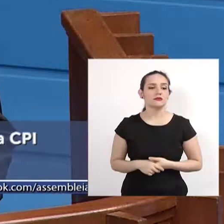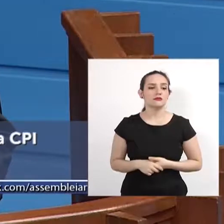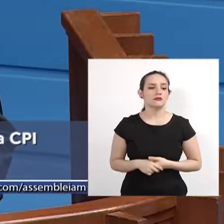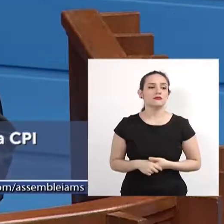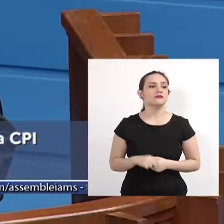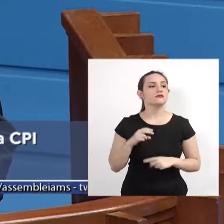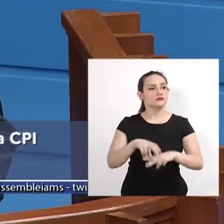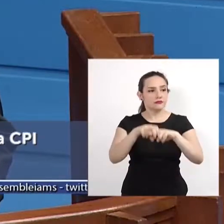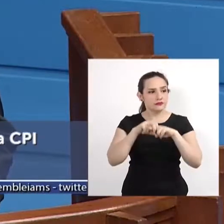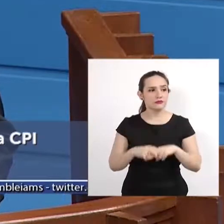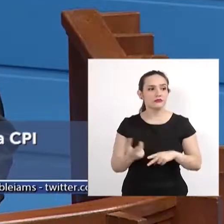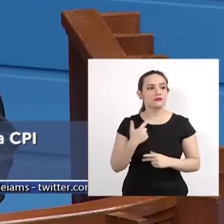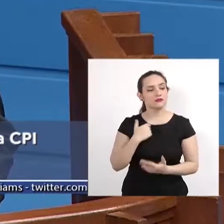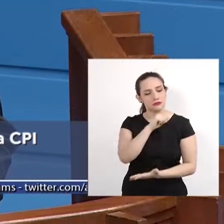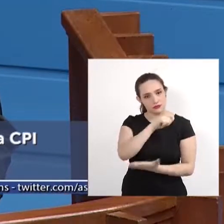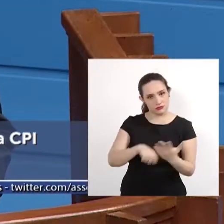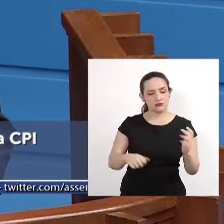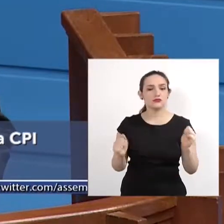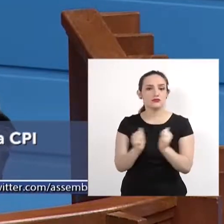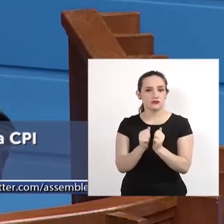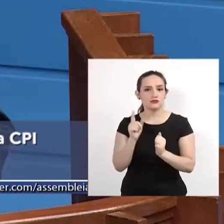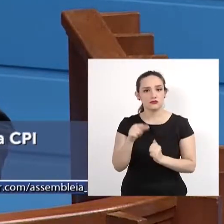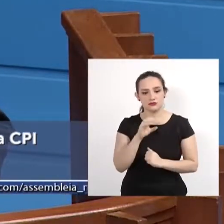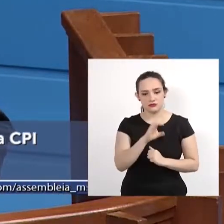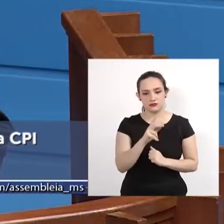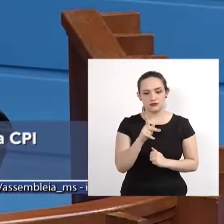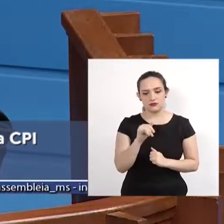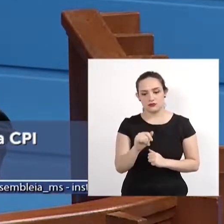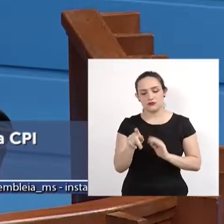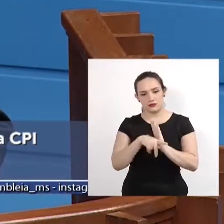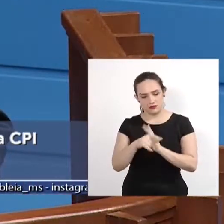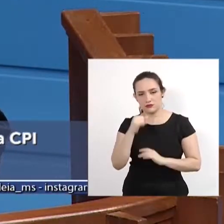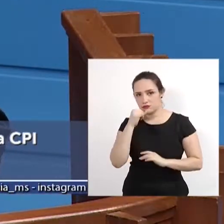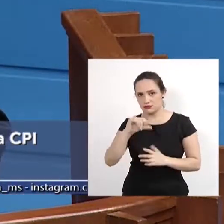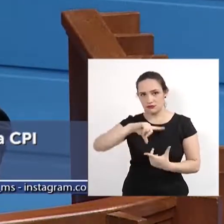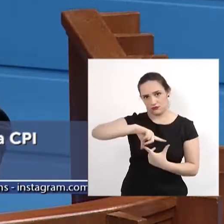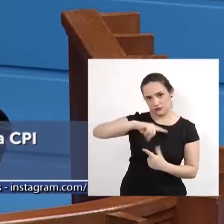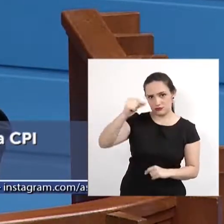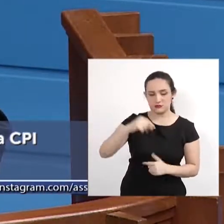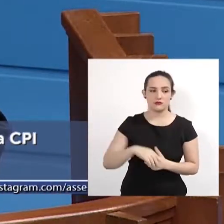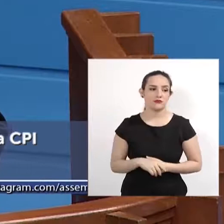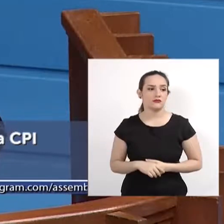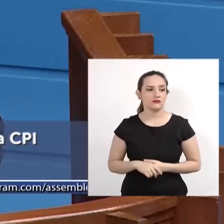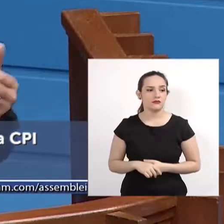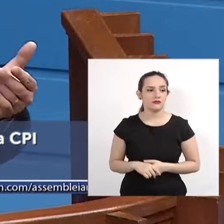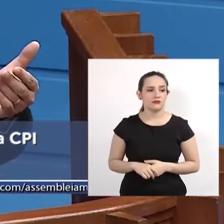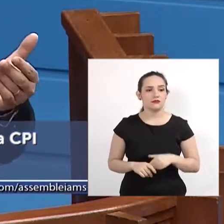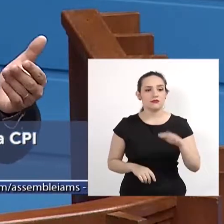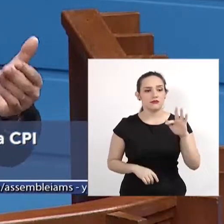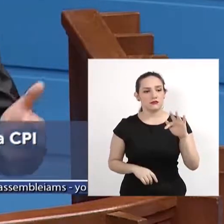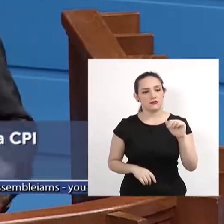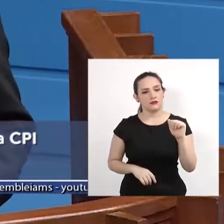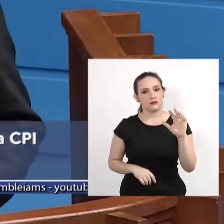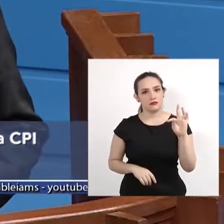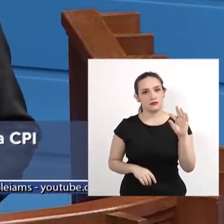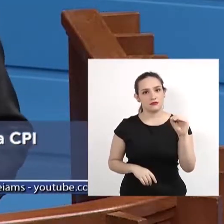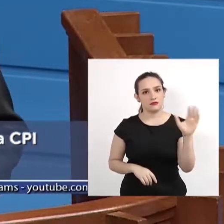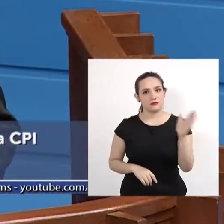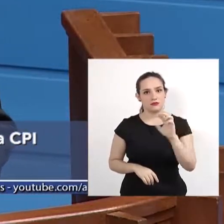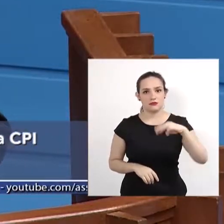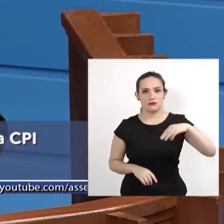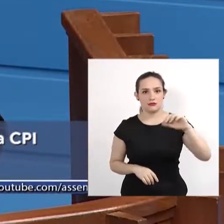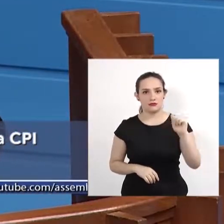como coautor essa CPI da Energisa, com o farto material que busquei, por exemplo, junto à